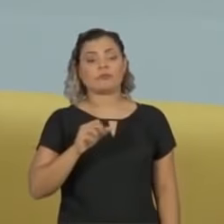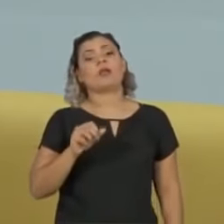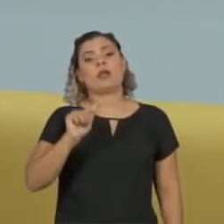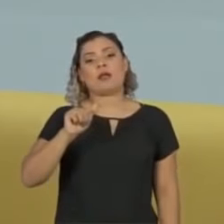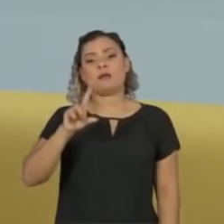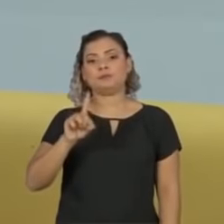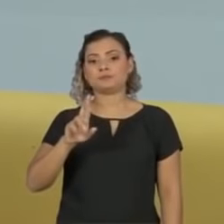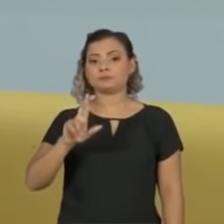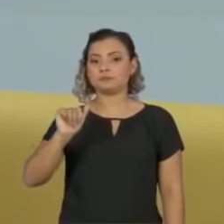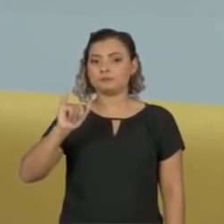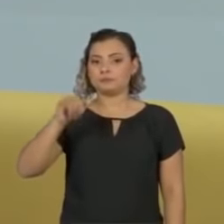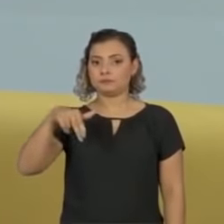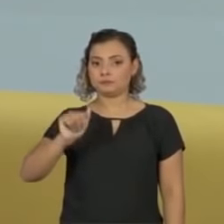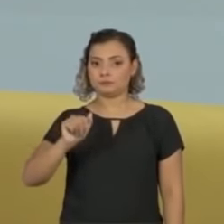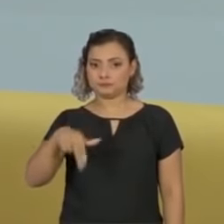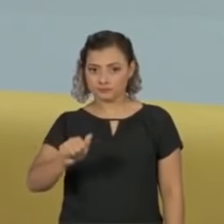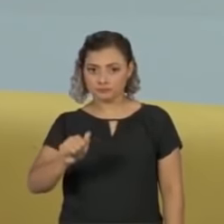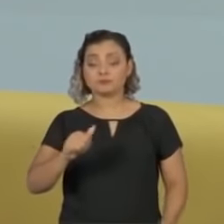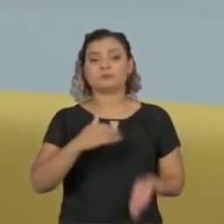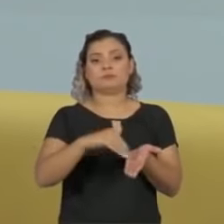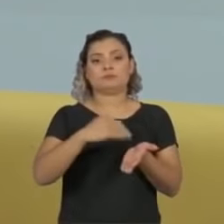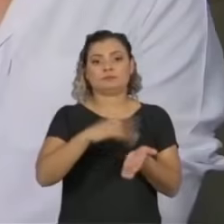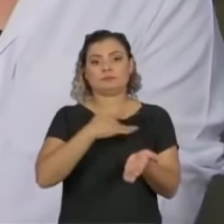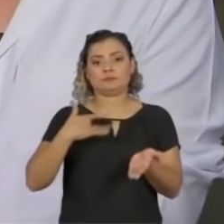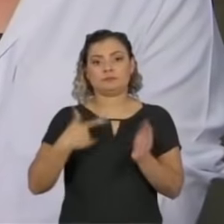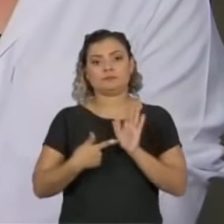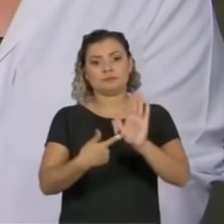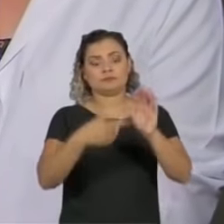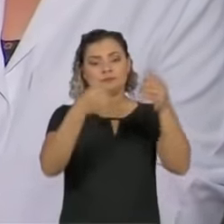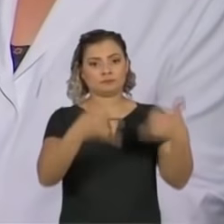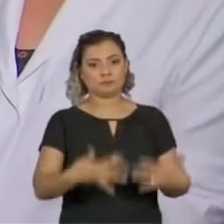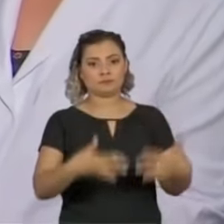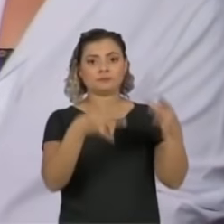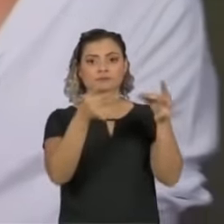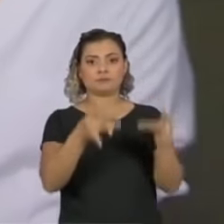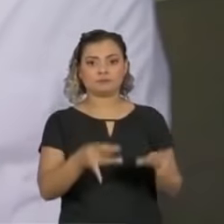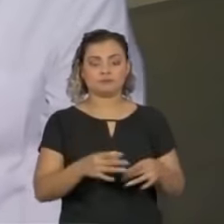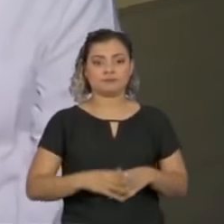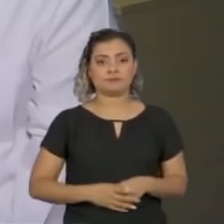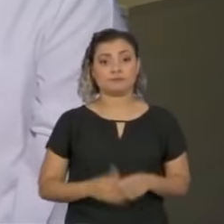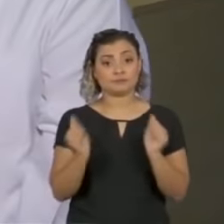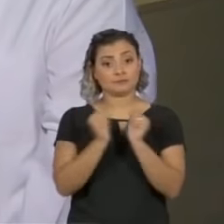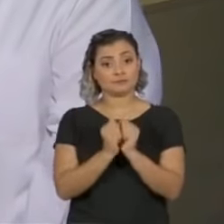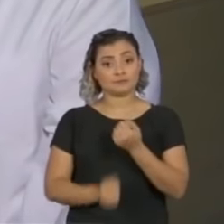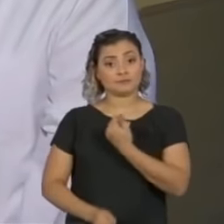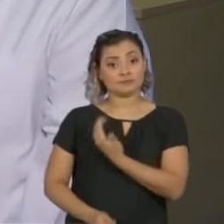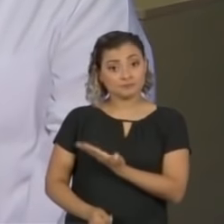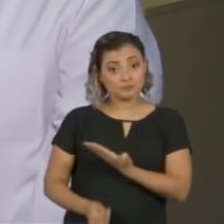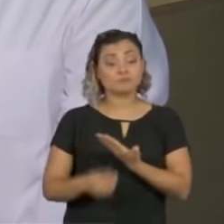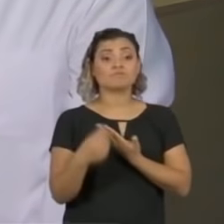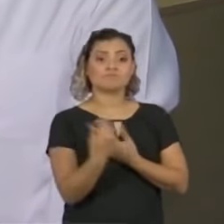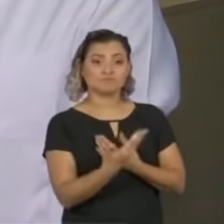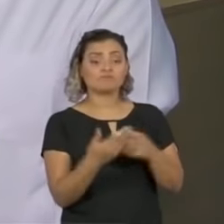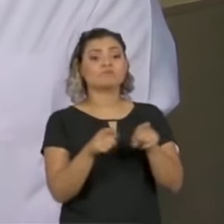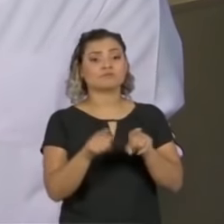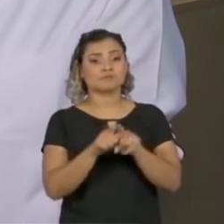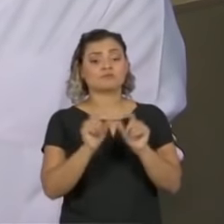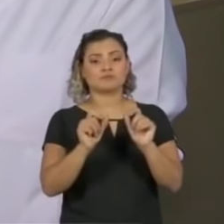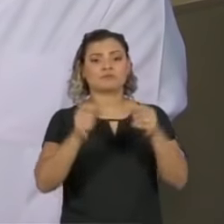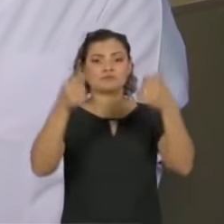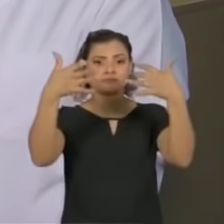está na Secretaria Estadual de Saúde e tem mais informações. Ao meu lado está a Helena Sato, que é diretora do Centro